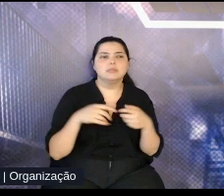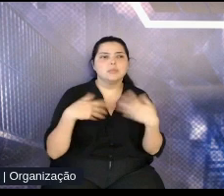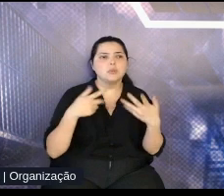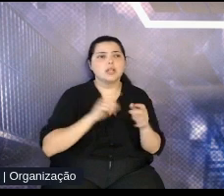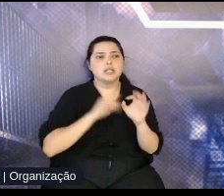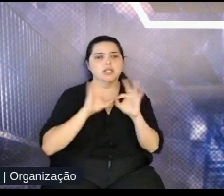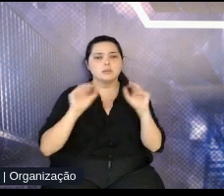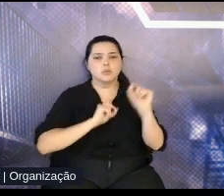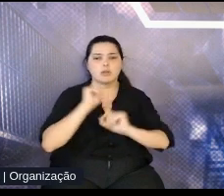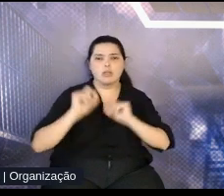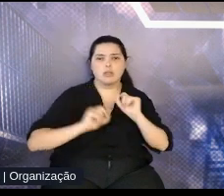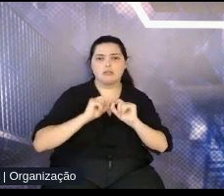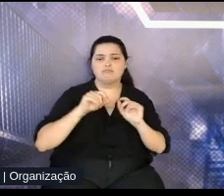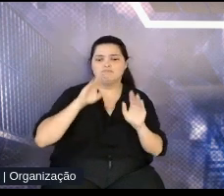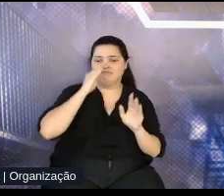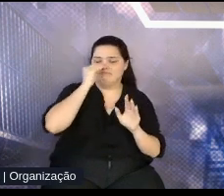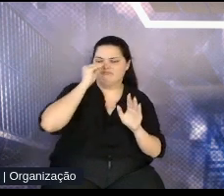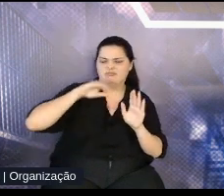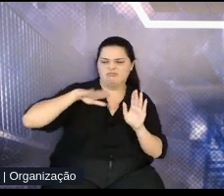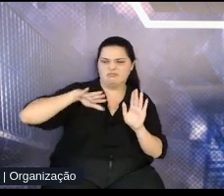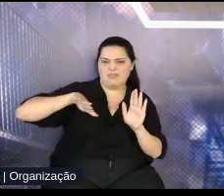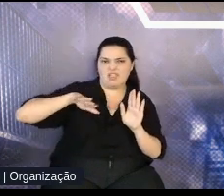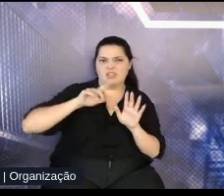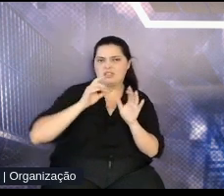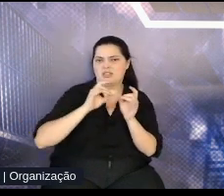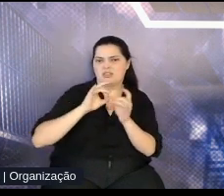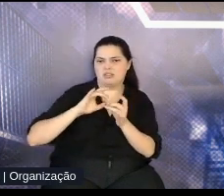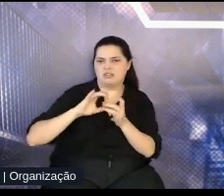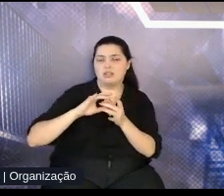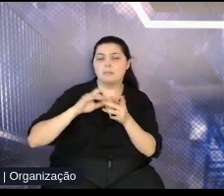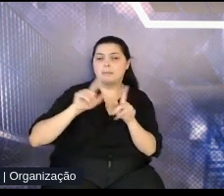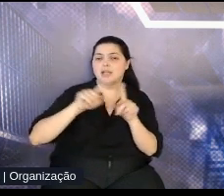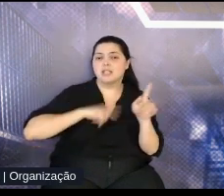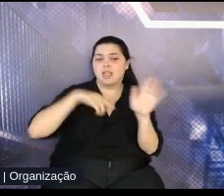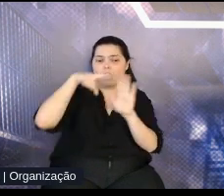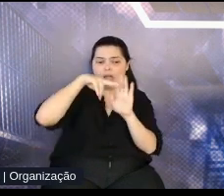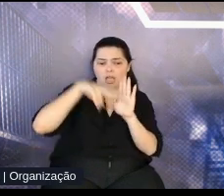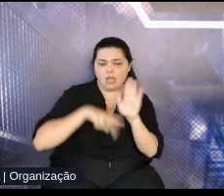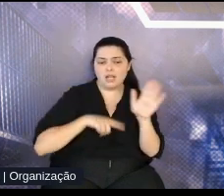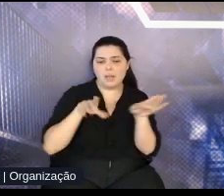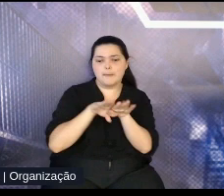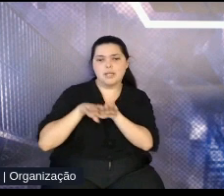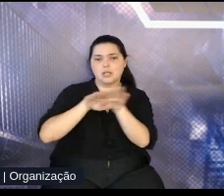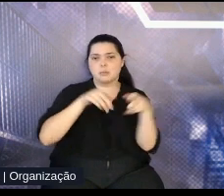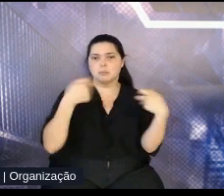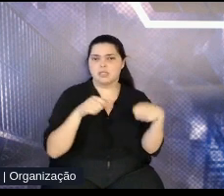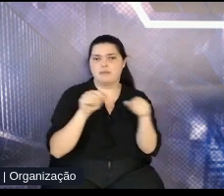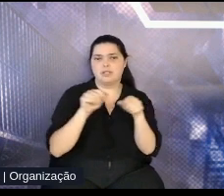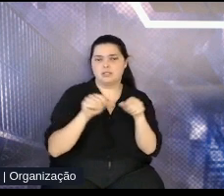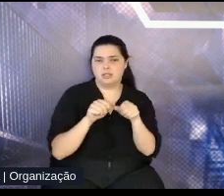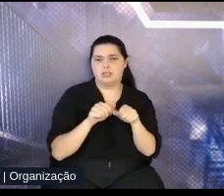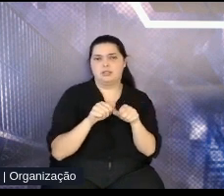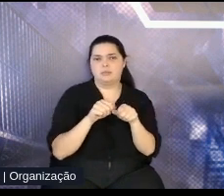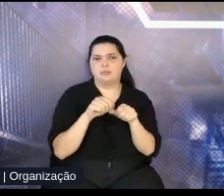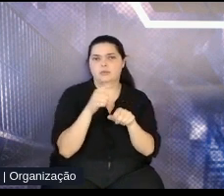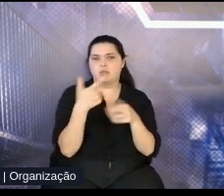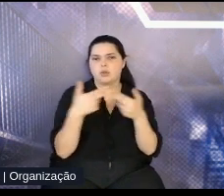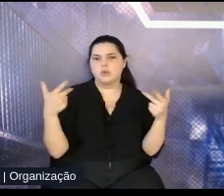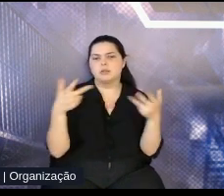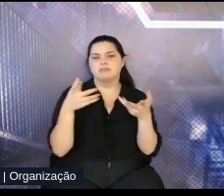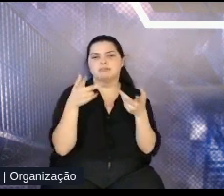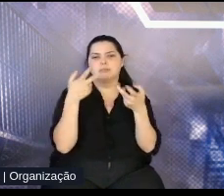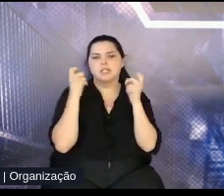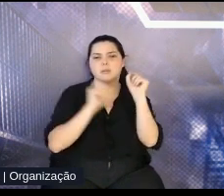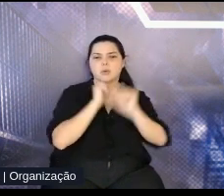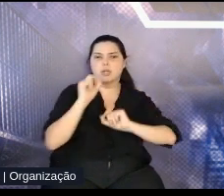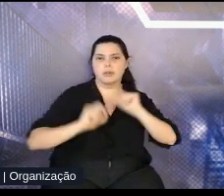são colocados de lado, né? Mas a gente tem essas regras, a gente tem esses padrões. Uma das tendências que a gente começa a observar é